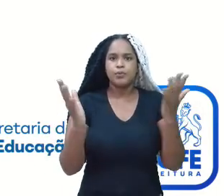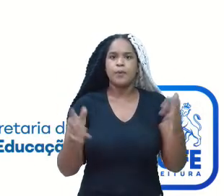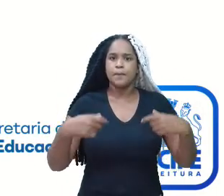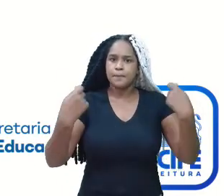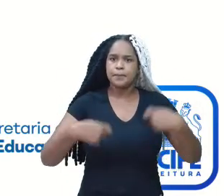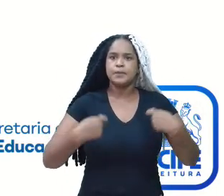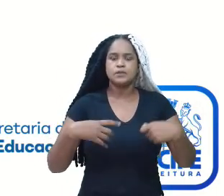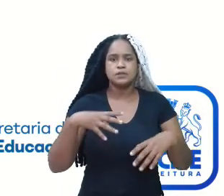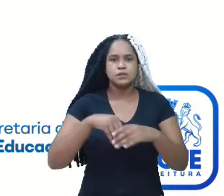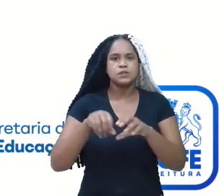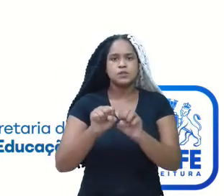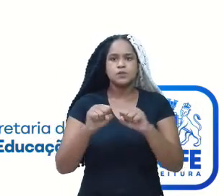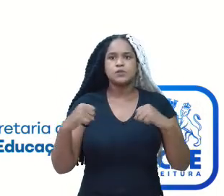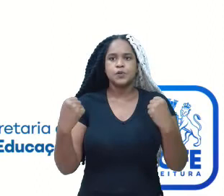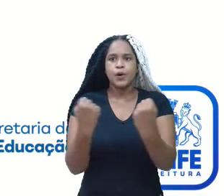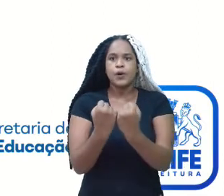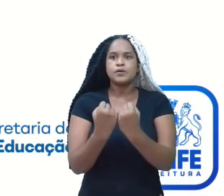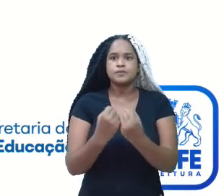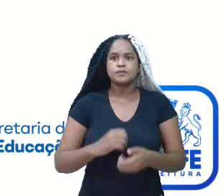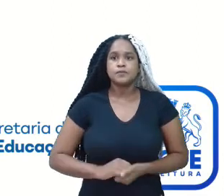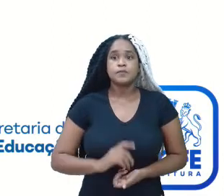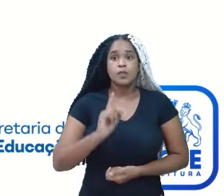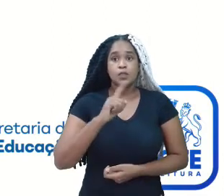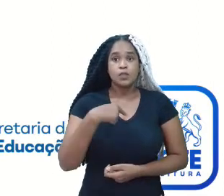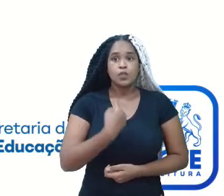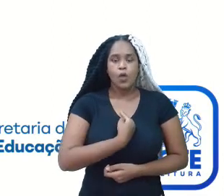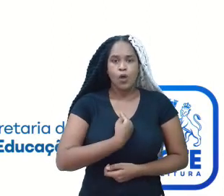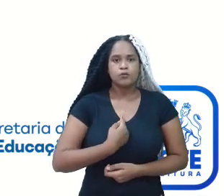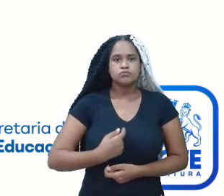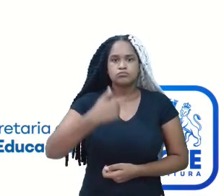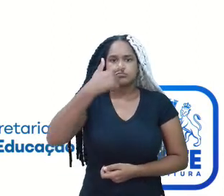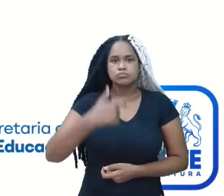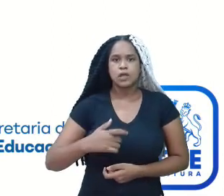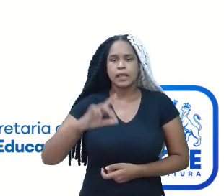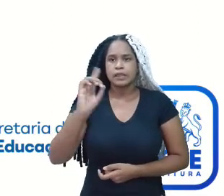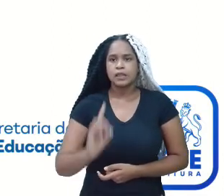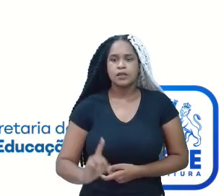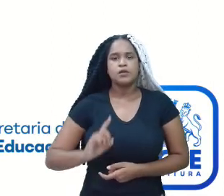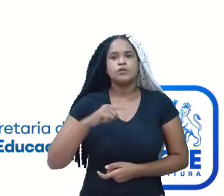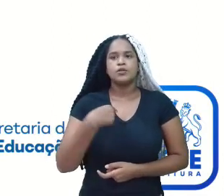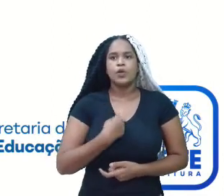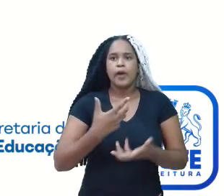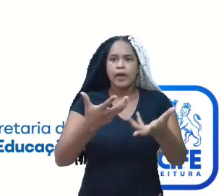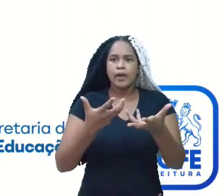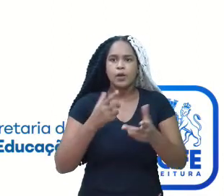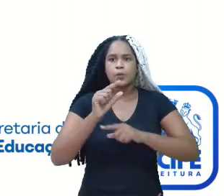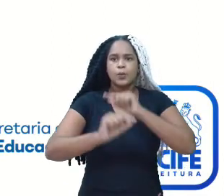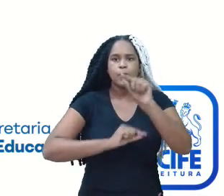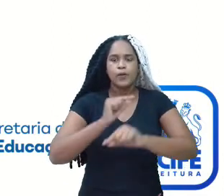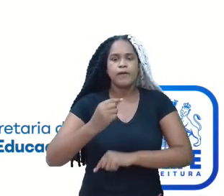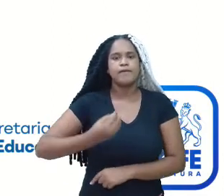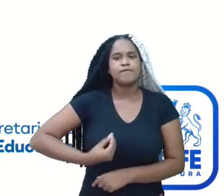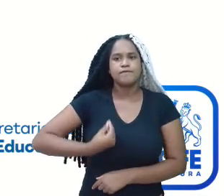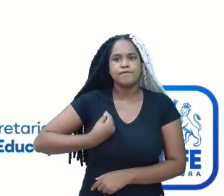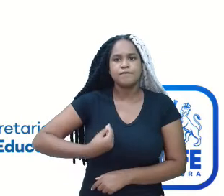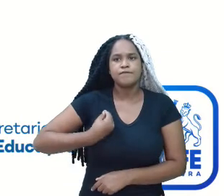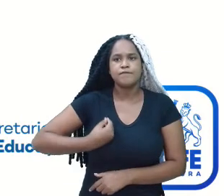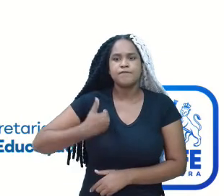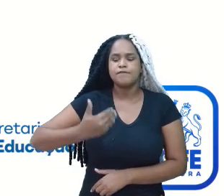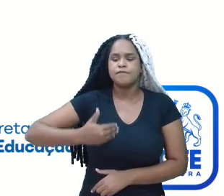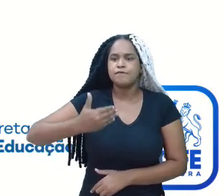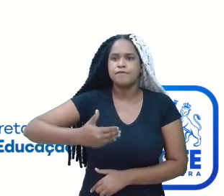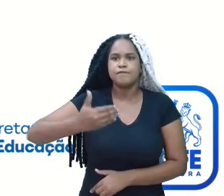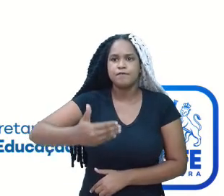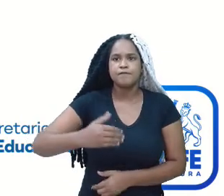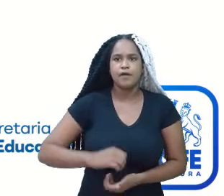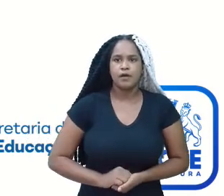dentro da sociedade que estamos vivendo. Nós, pessoas com deficiências, queremos apenas uma coisa: viver sem a barreira imposta